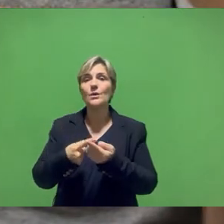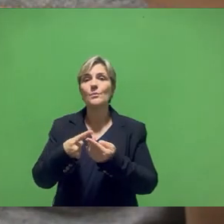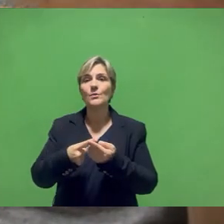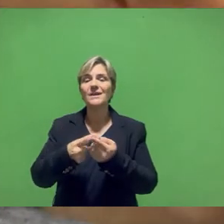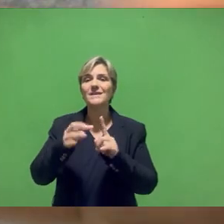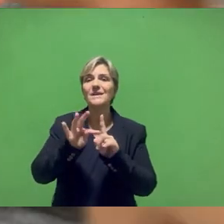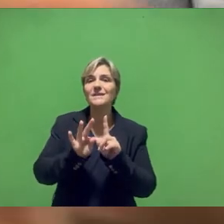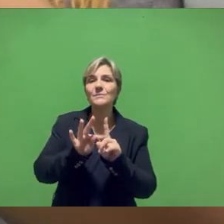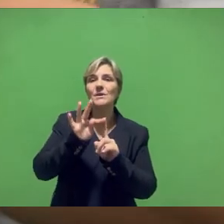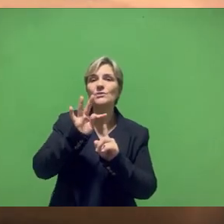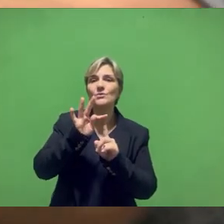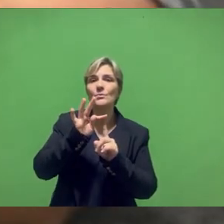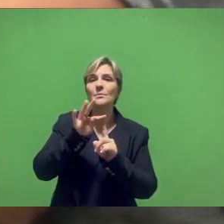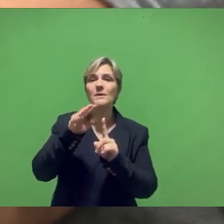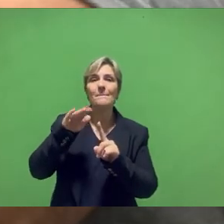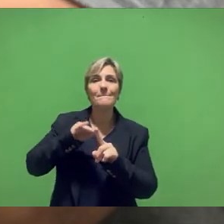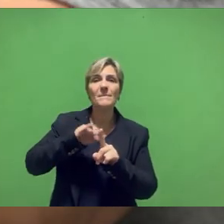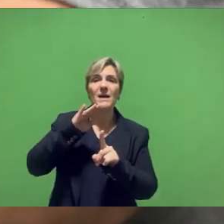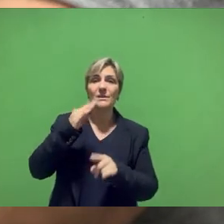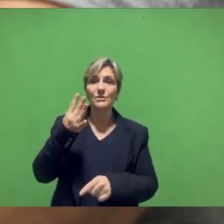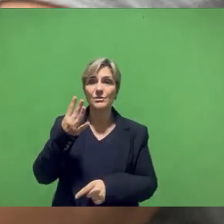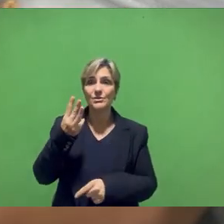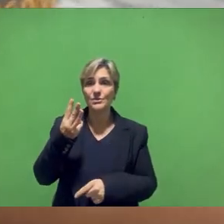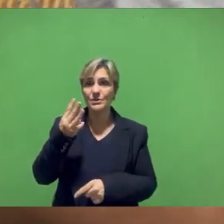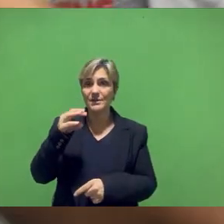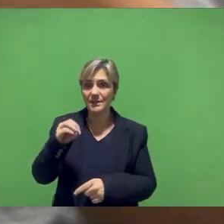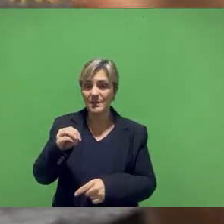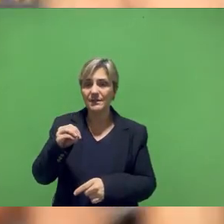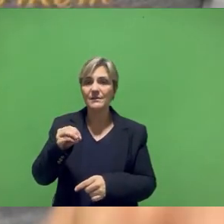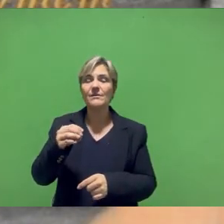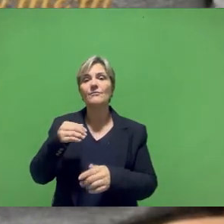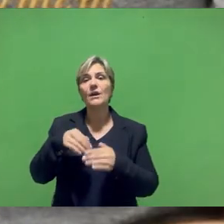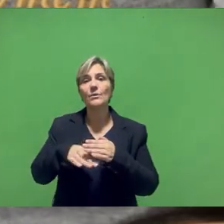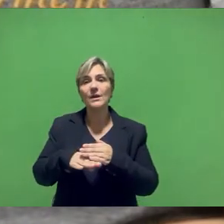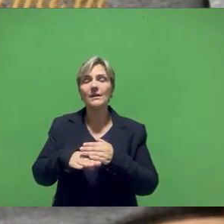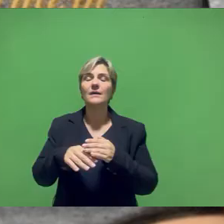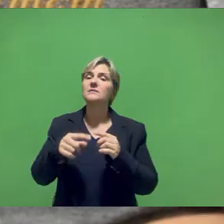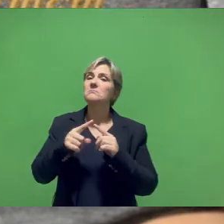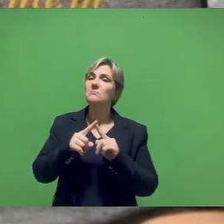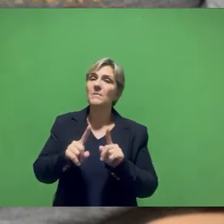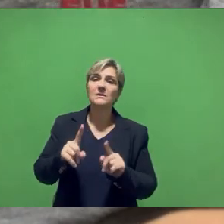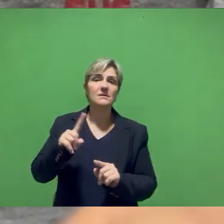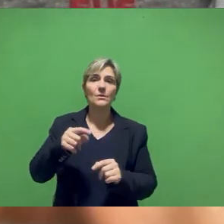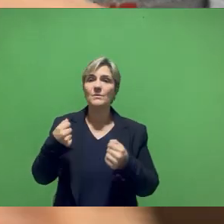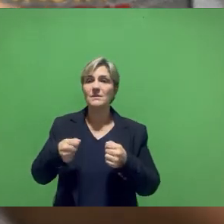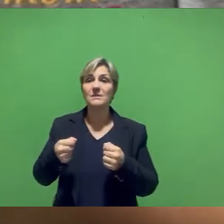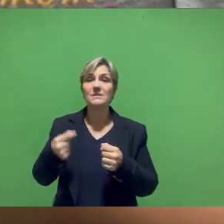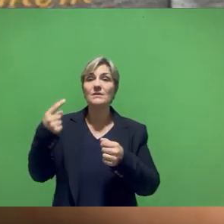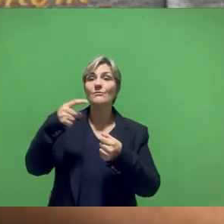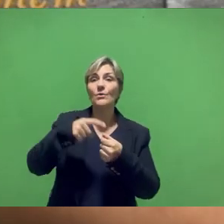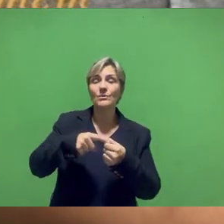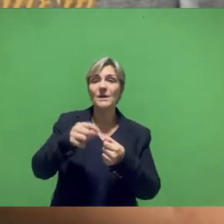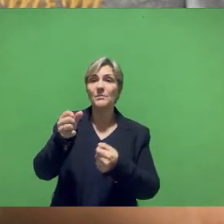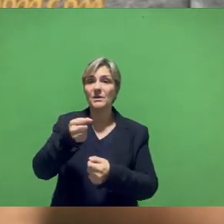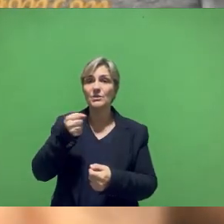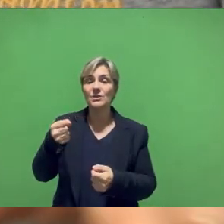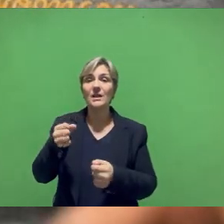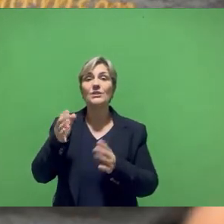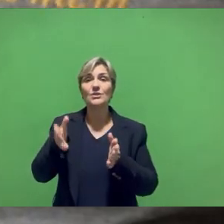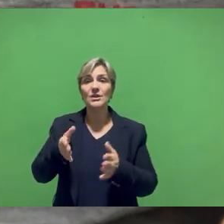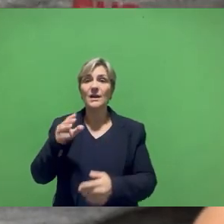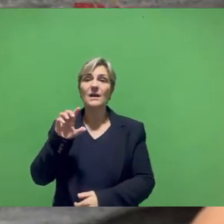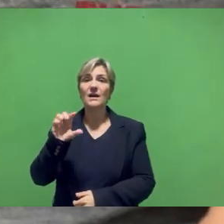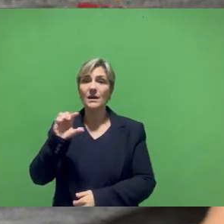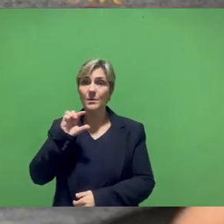temperatura mais de 30, deve ficar resguardado, mas não precisa voltar para a geladeira. O frasco ampola, como ele é